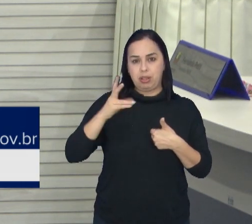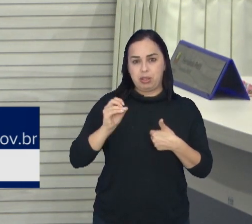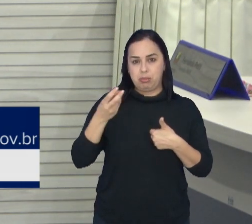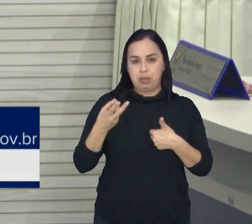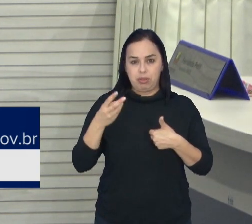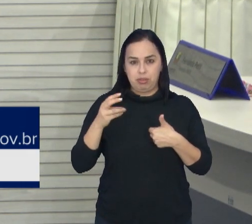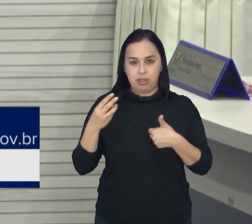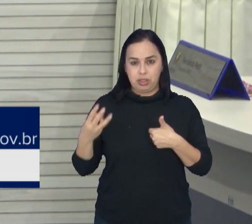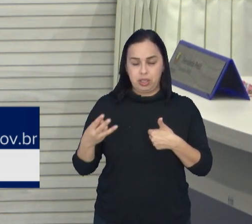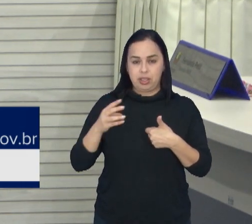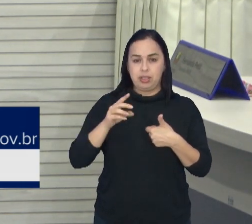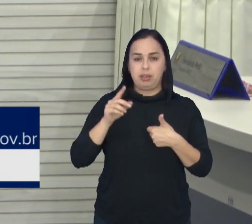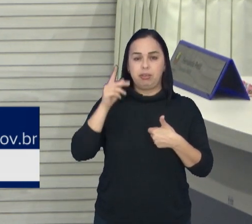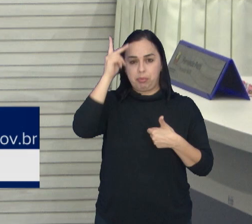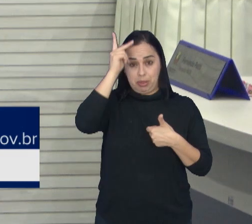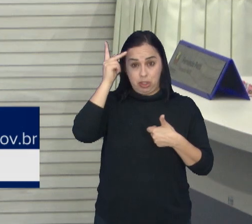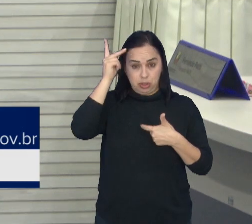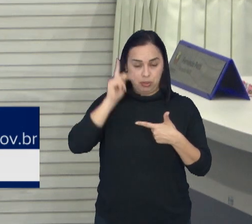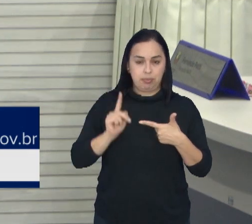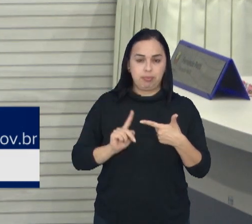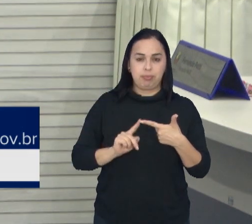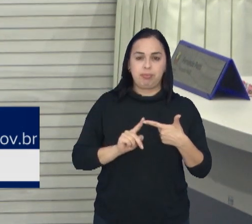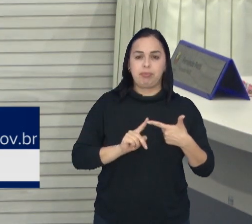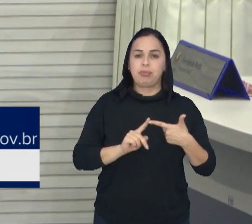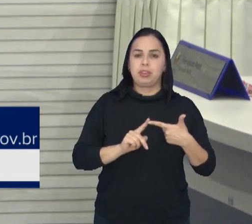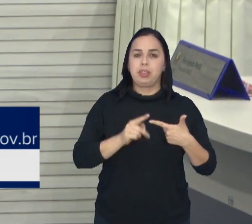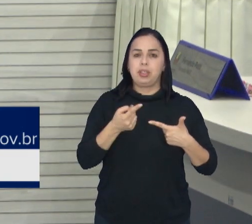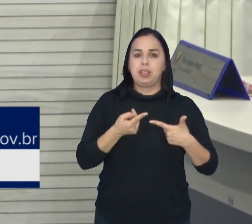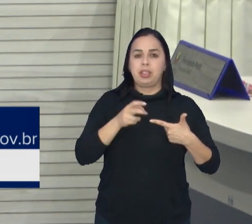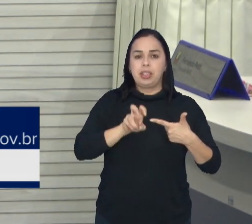522/2023, do vereador Fernando Petit. Processo